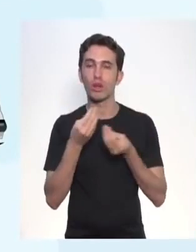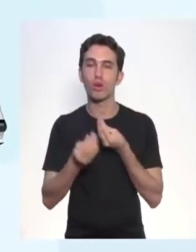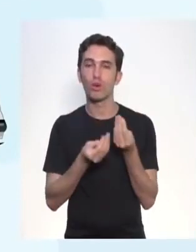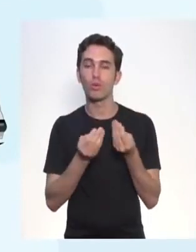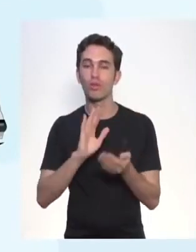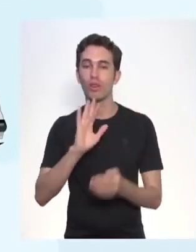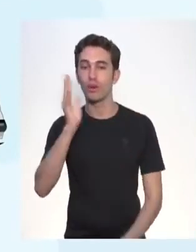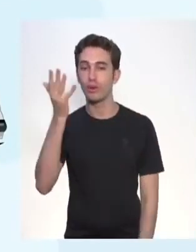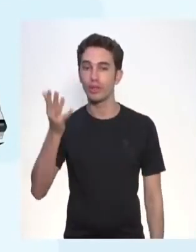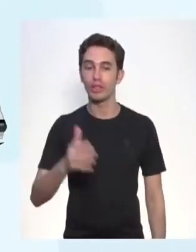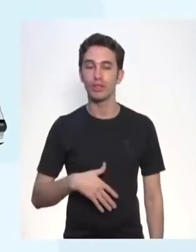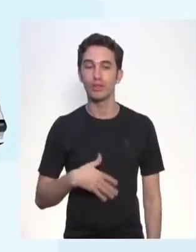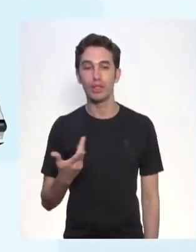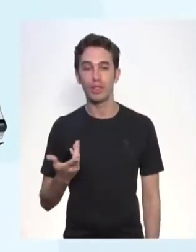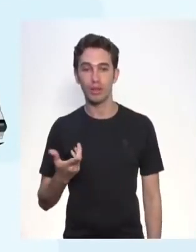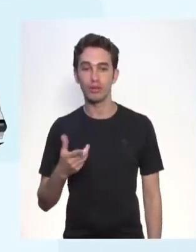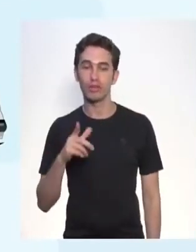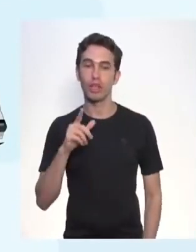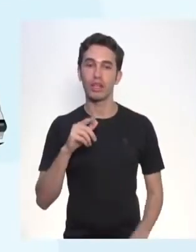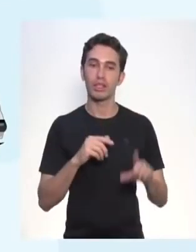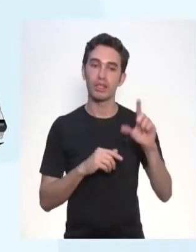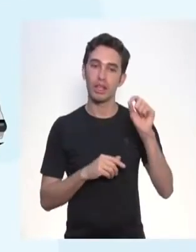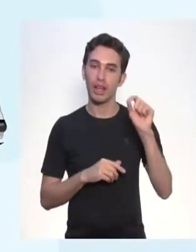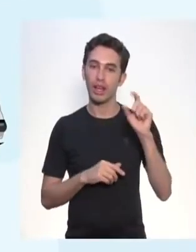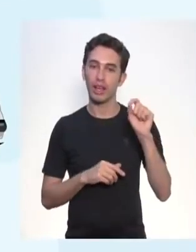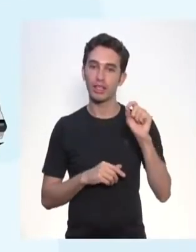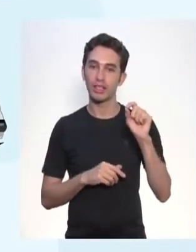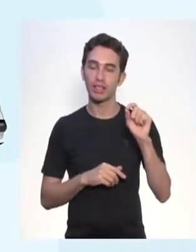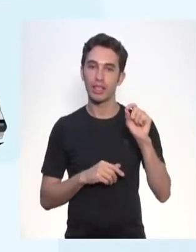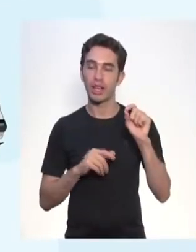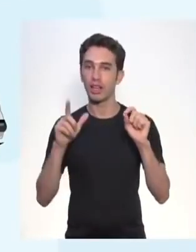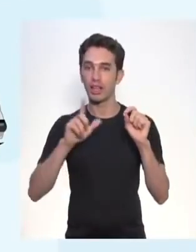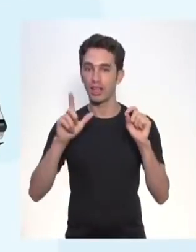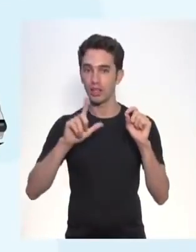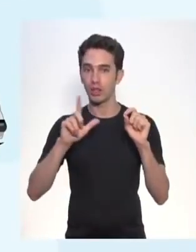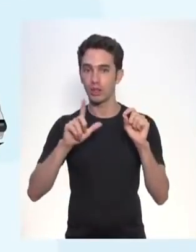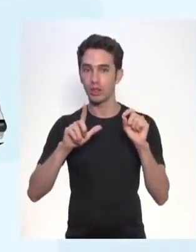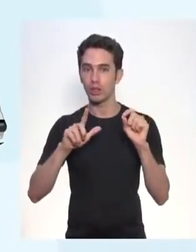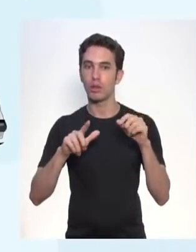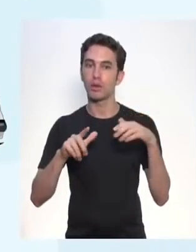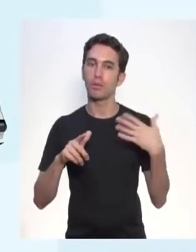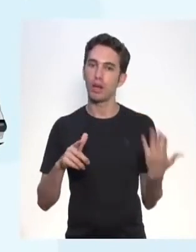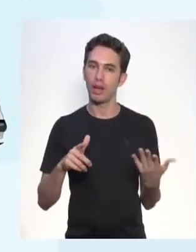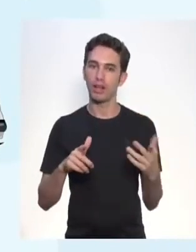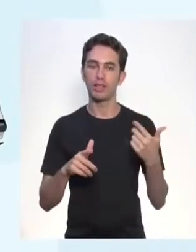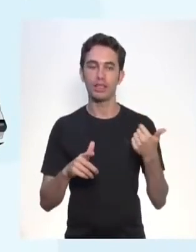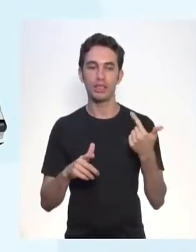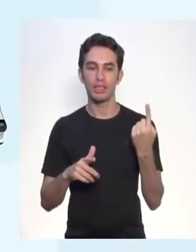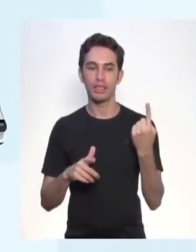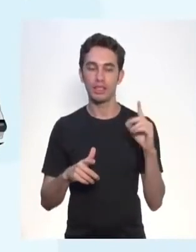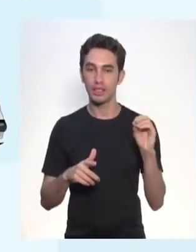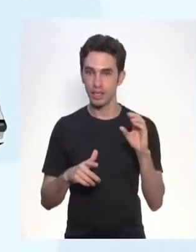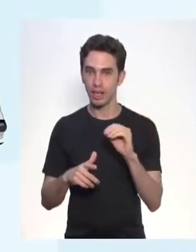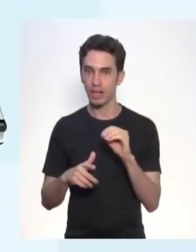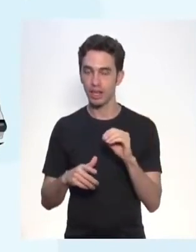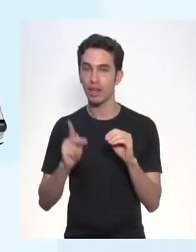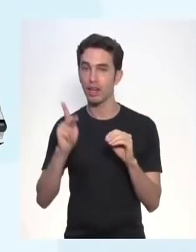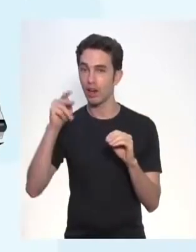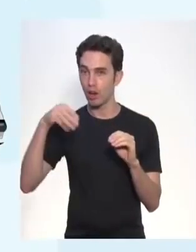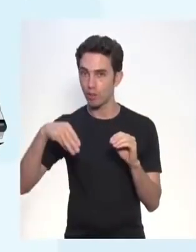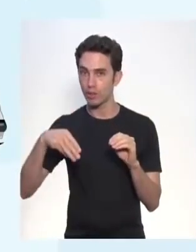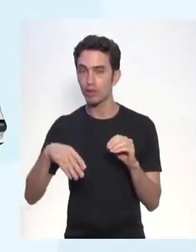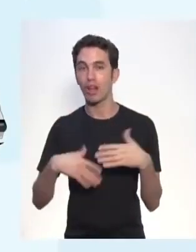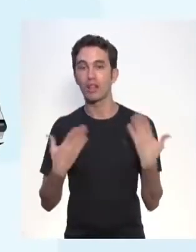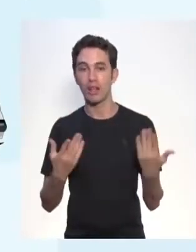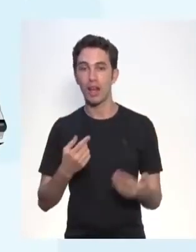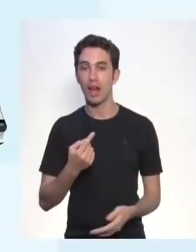acontecer. Certo? O automóvel consome em média 10 litros, tá? Para percorrer 100 km. Pronto. Está estabelecida a primeira